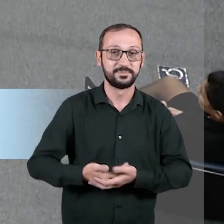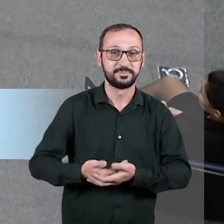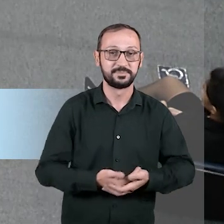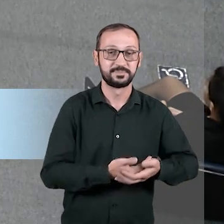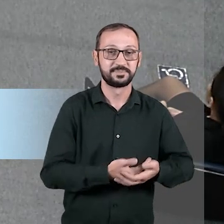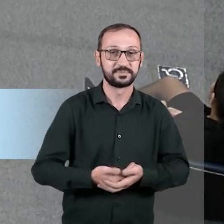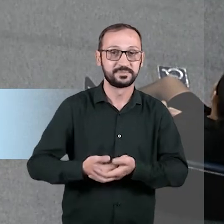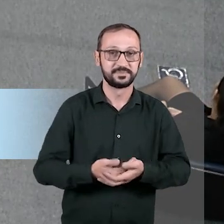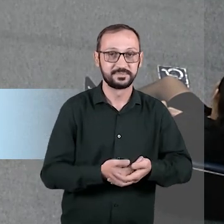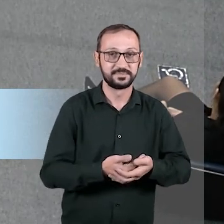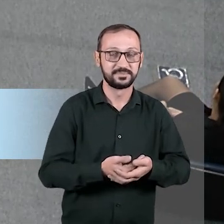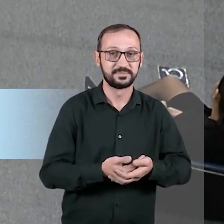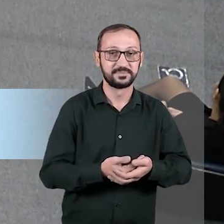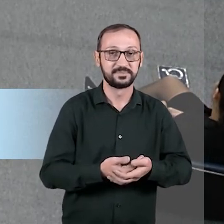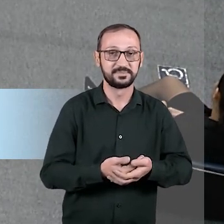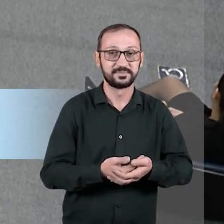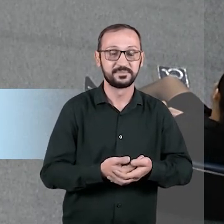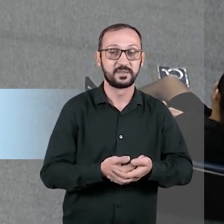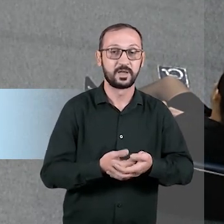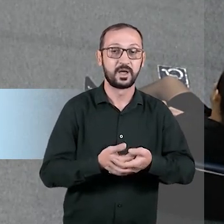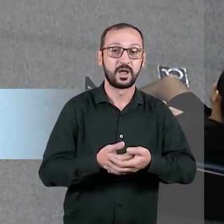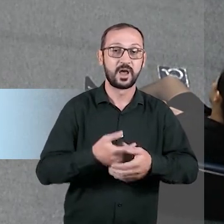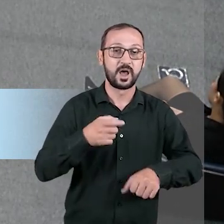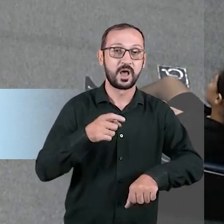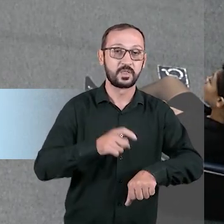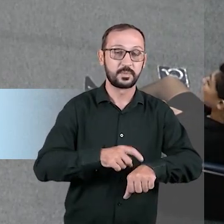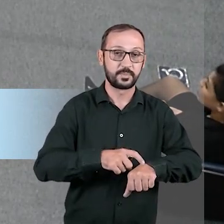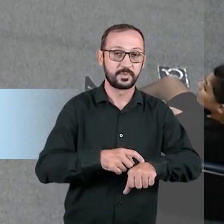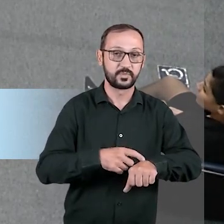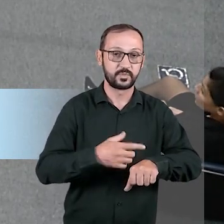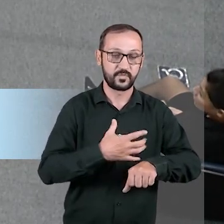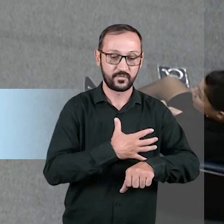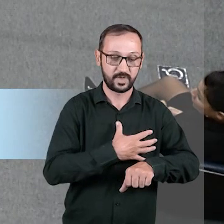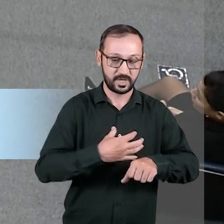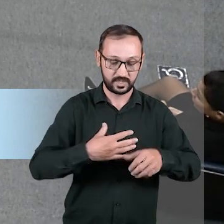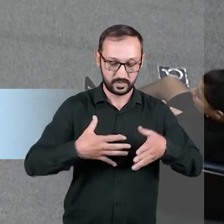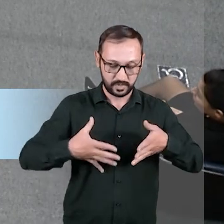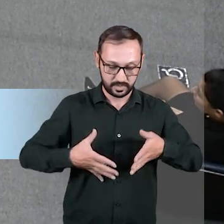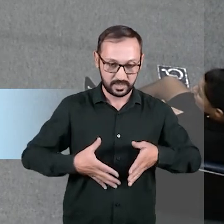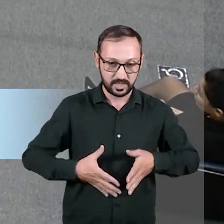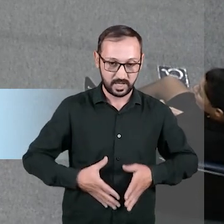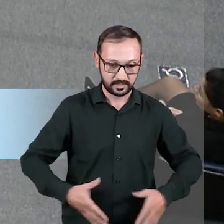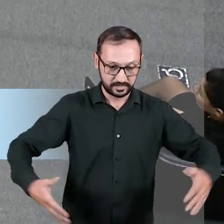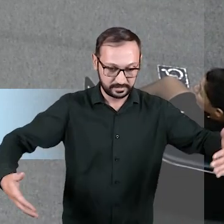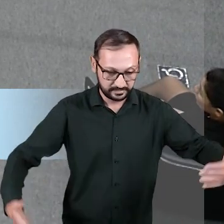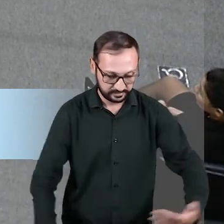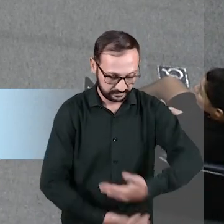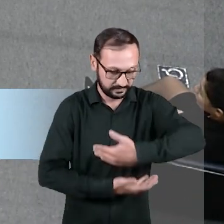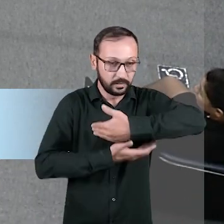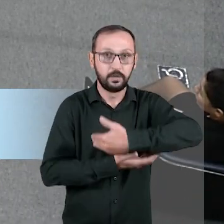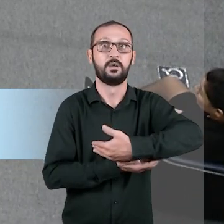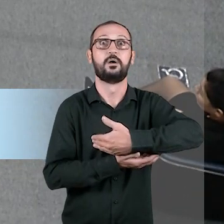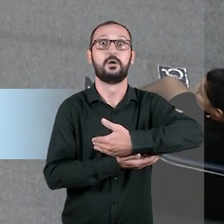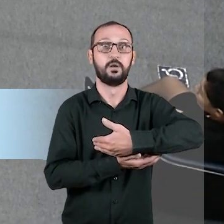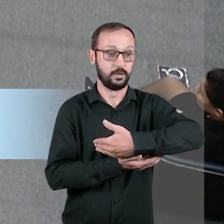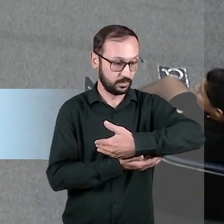essa filha, e ao receber, né, esse filho no nascimento, na